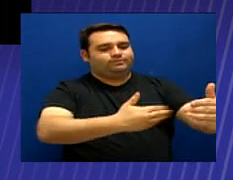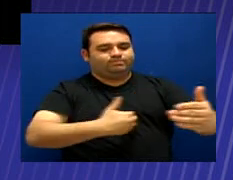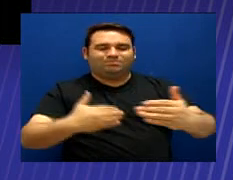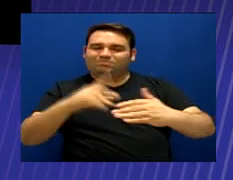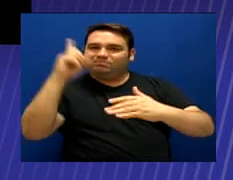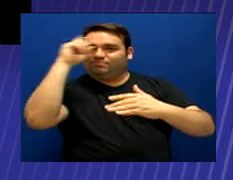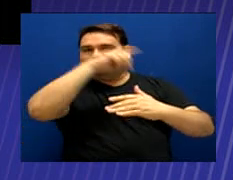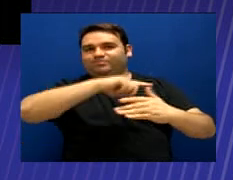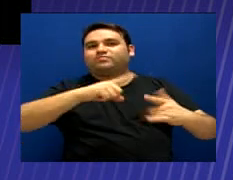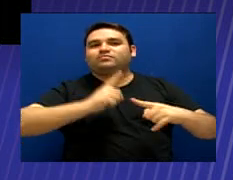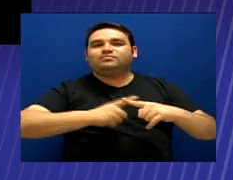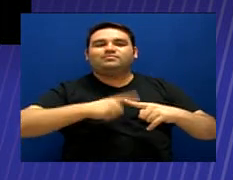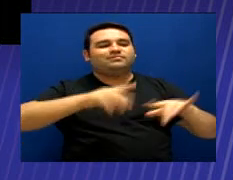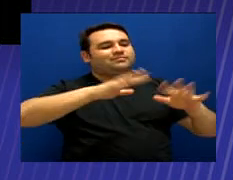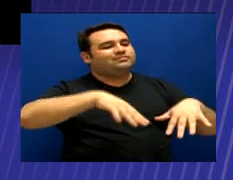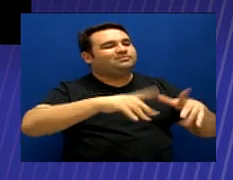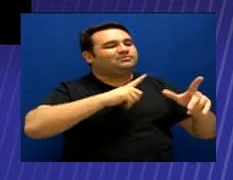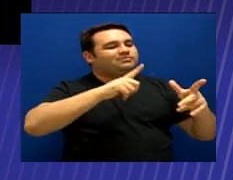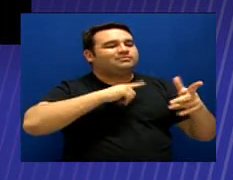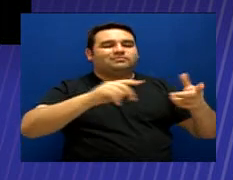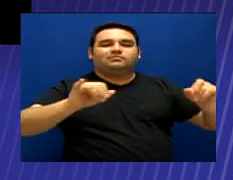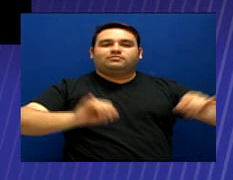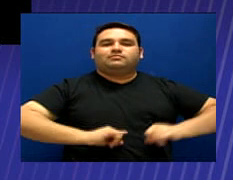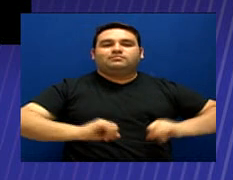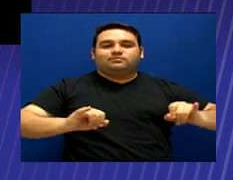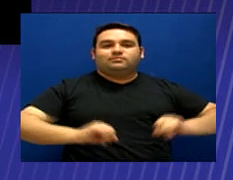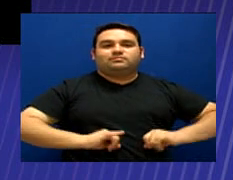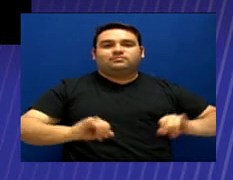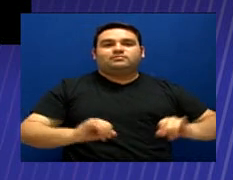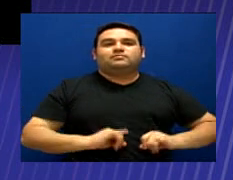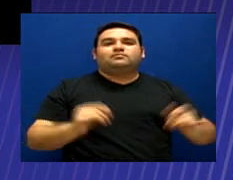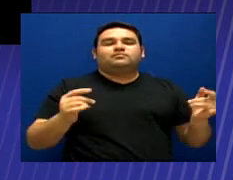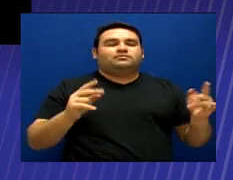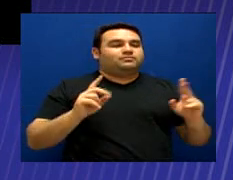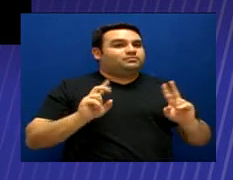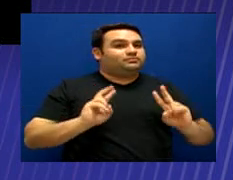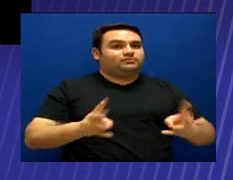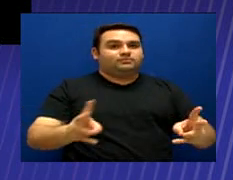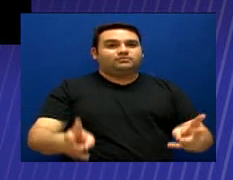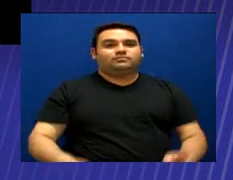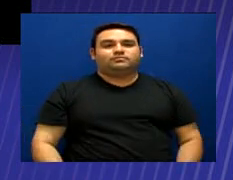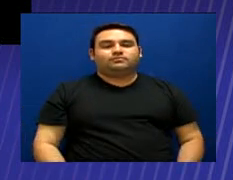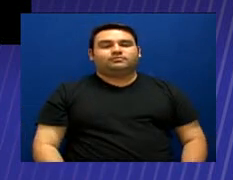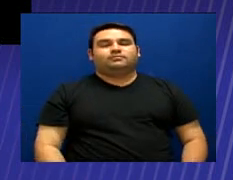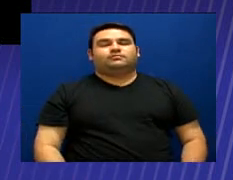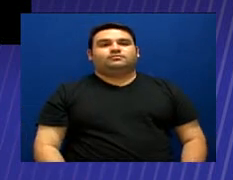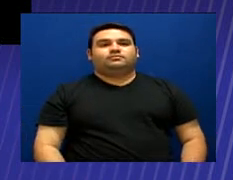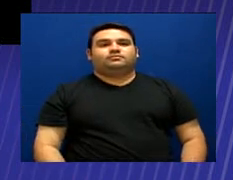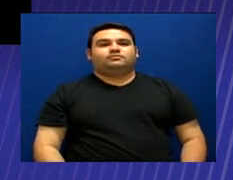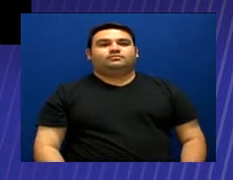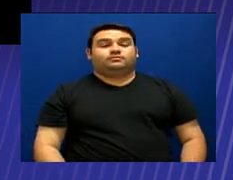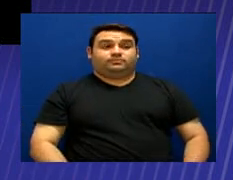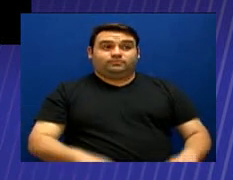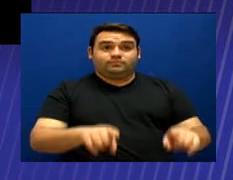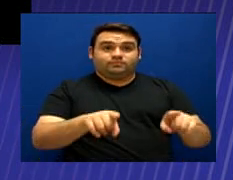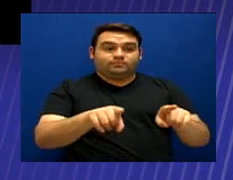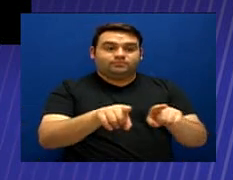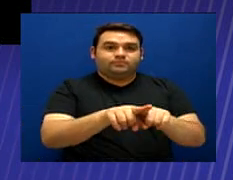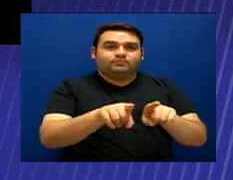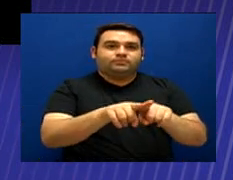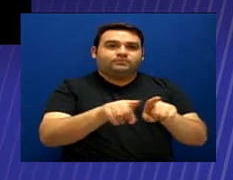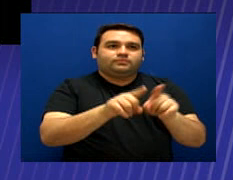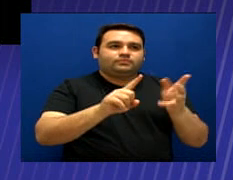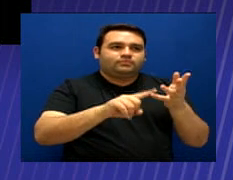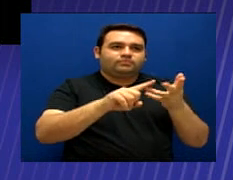estão numa situação de sofrimento gritante. Há também